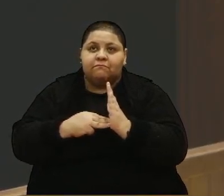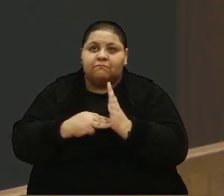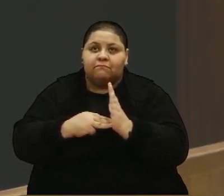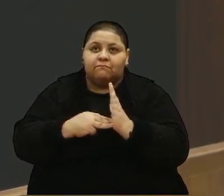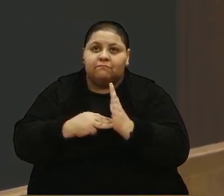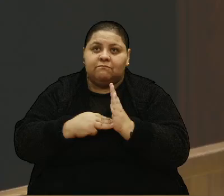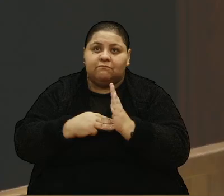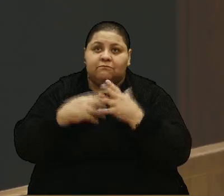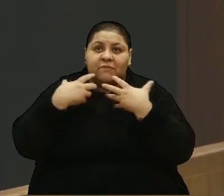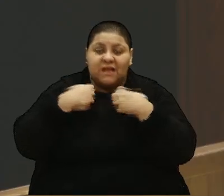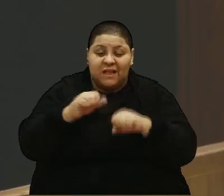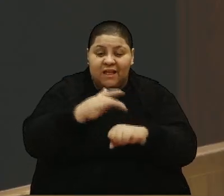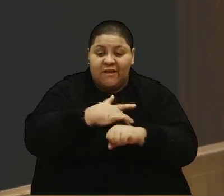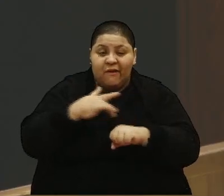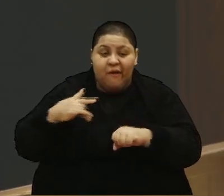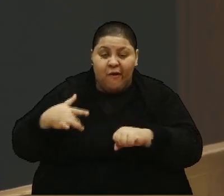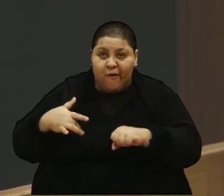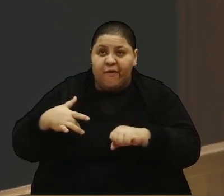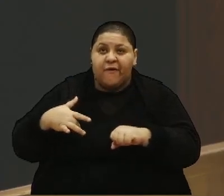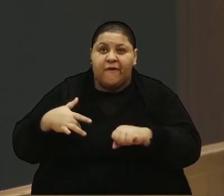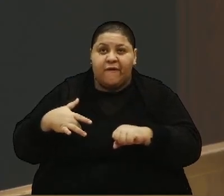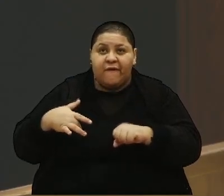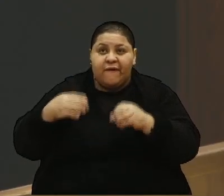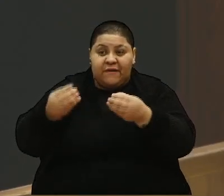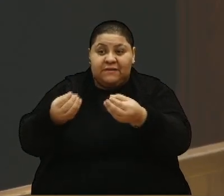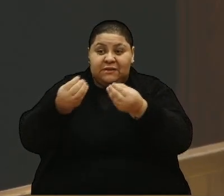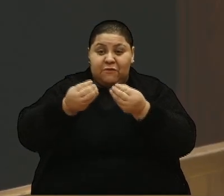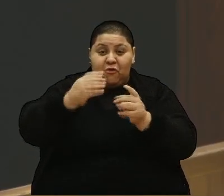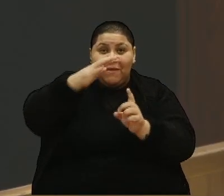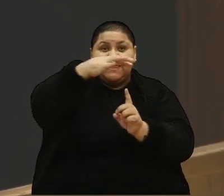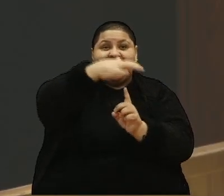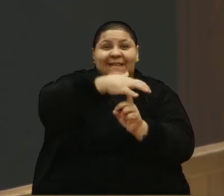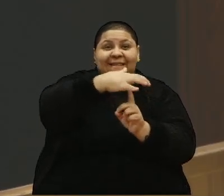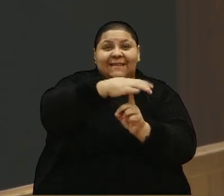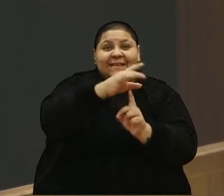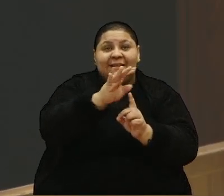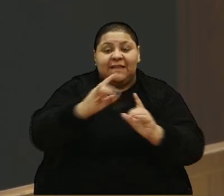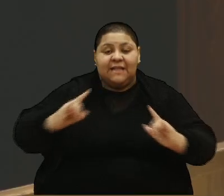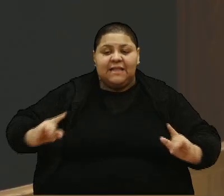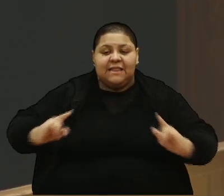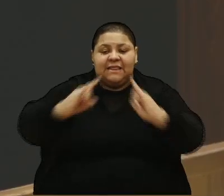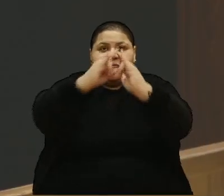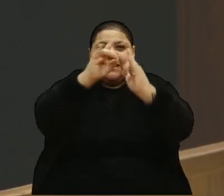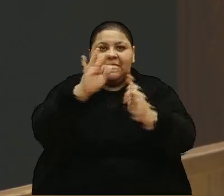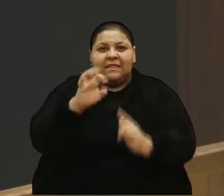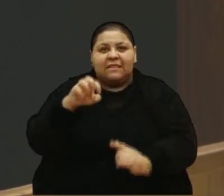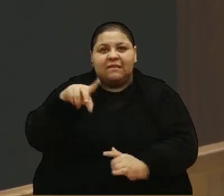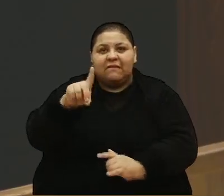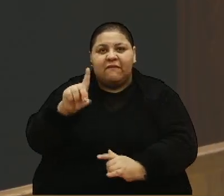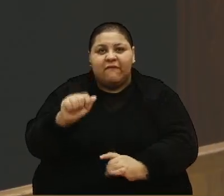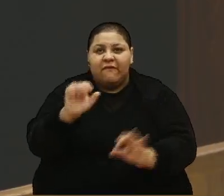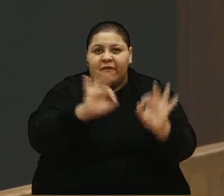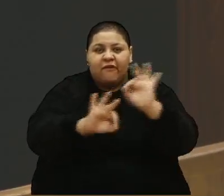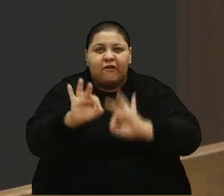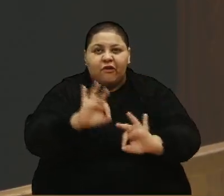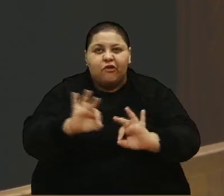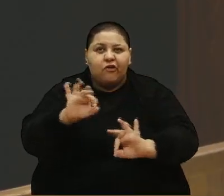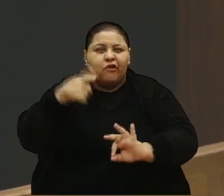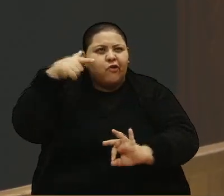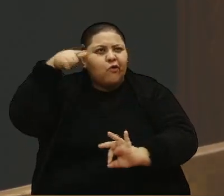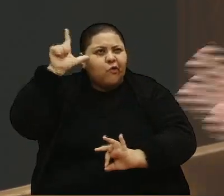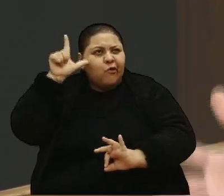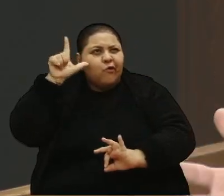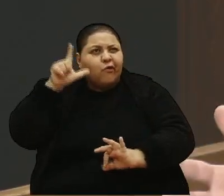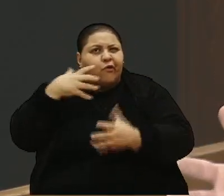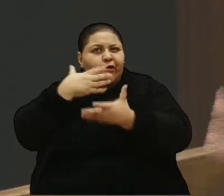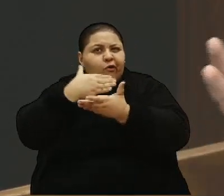A Secretaria de Saúde recebeu uma tenda para montar. E ontem eu escutei aqui o secretário falando que